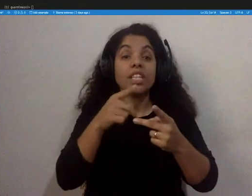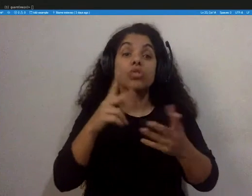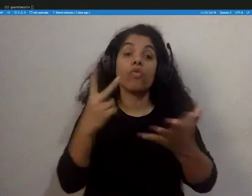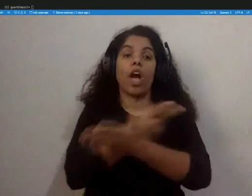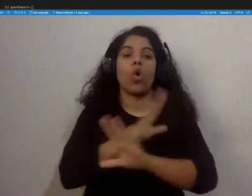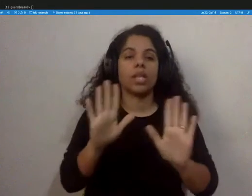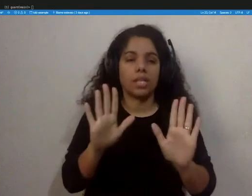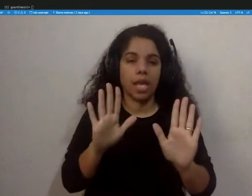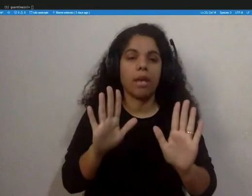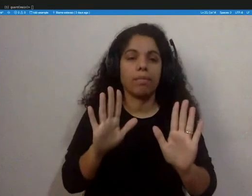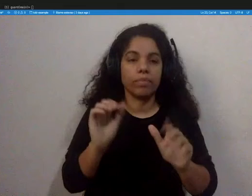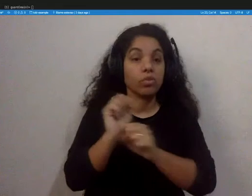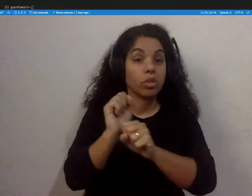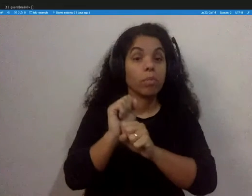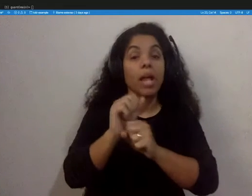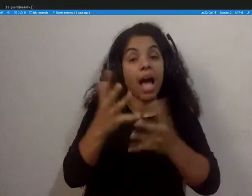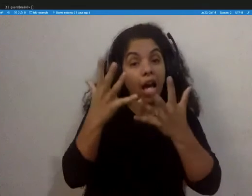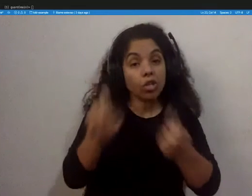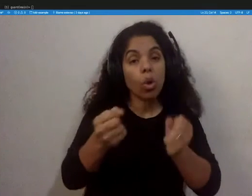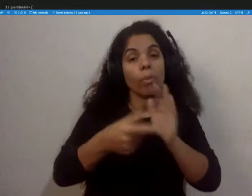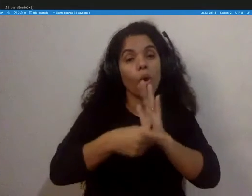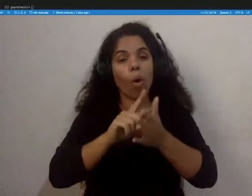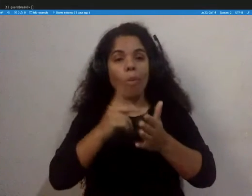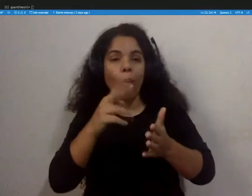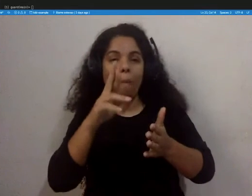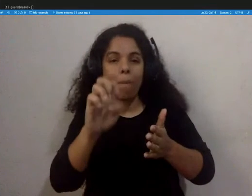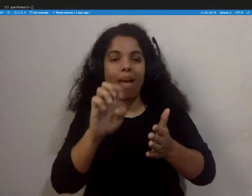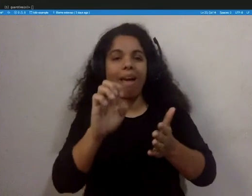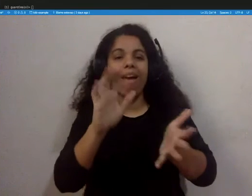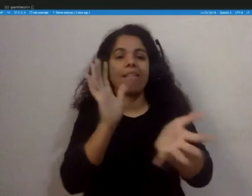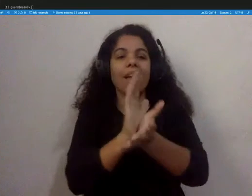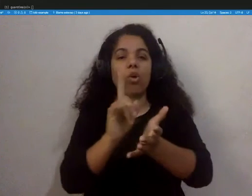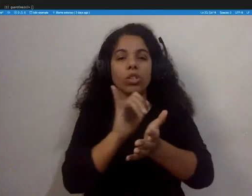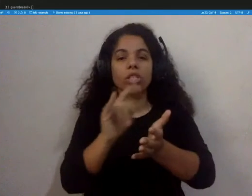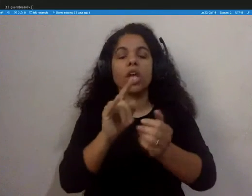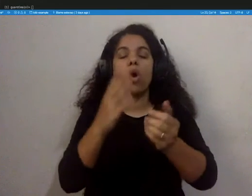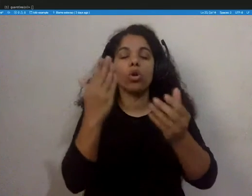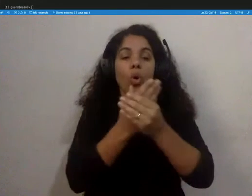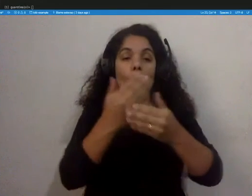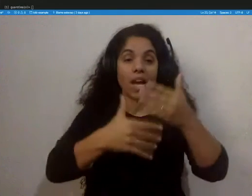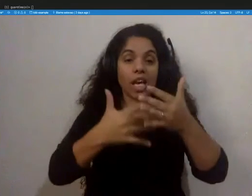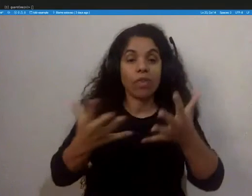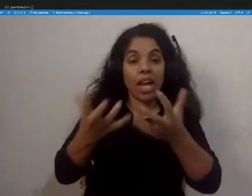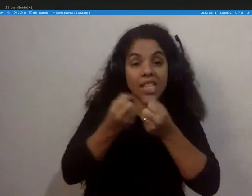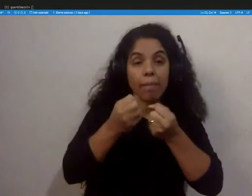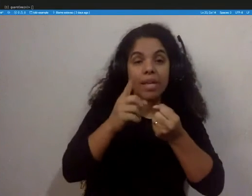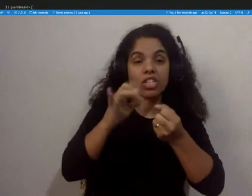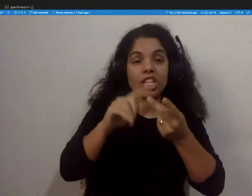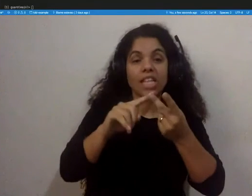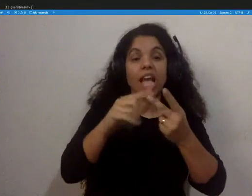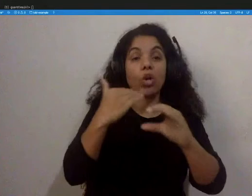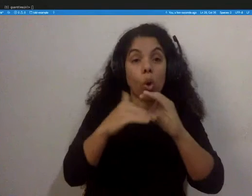acontecer. Assume como pré-condição que o arquivo vai receber uma mensagem destinatário com e-mail e vai retornar o